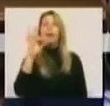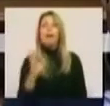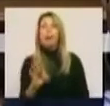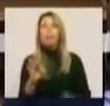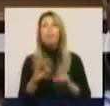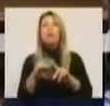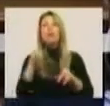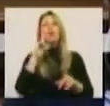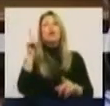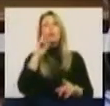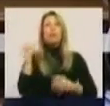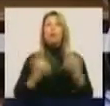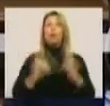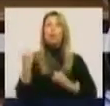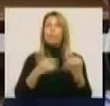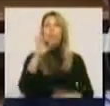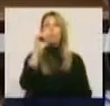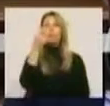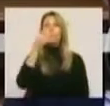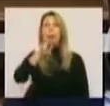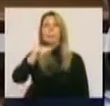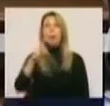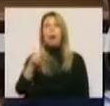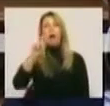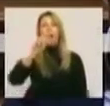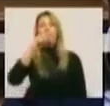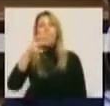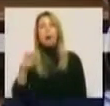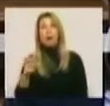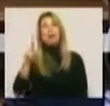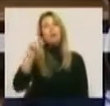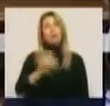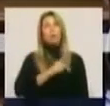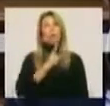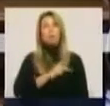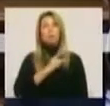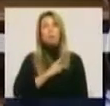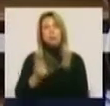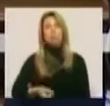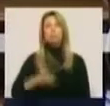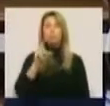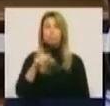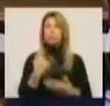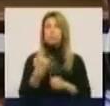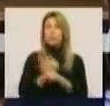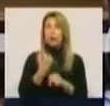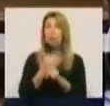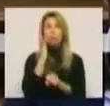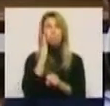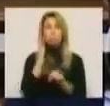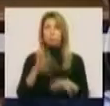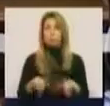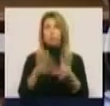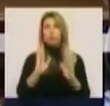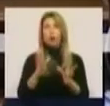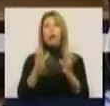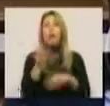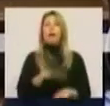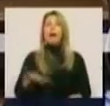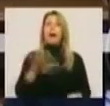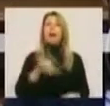Rodoviária, o CEPNA e a APA, assim como as universidades, que já têm vindo a desenvolver muito trabalho nesta área, e ainda